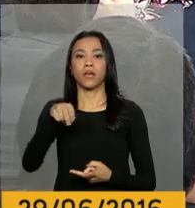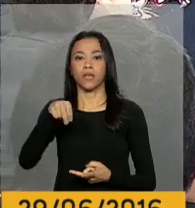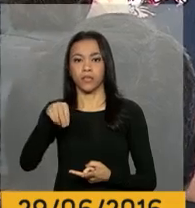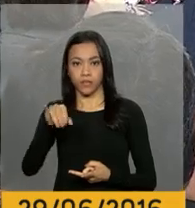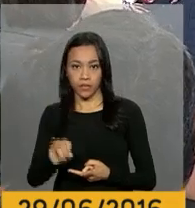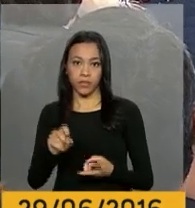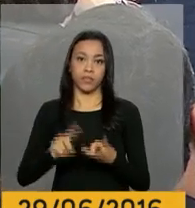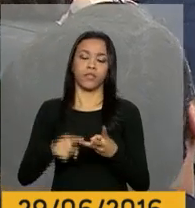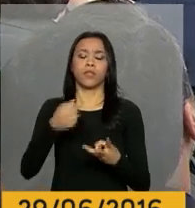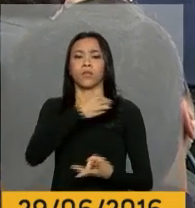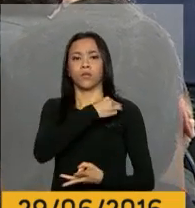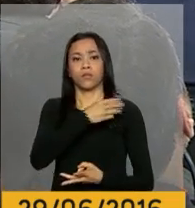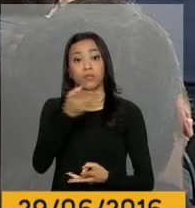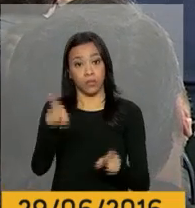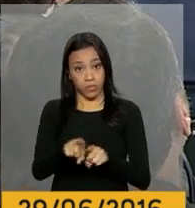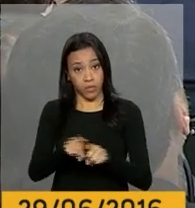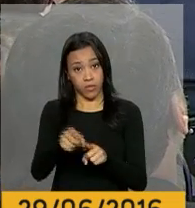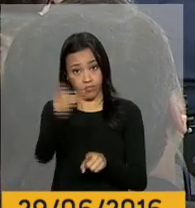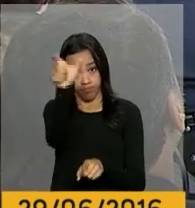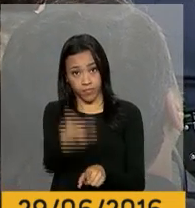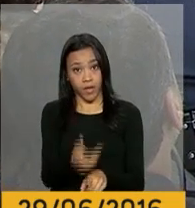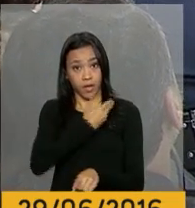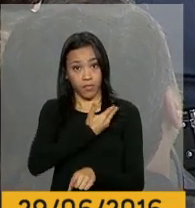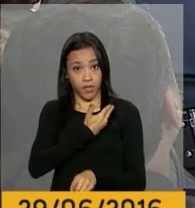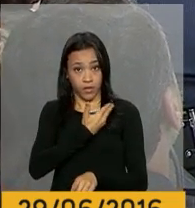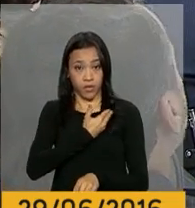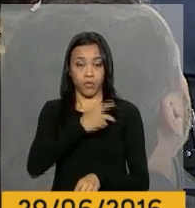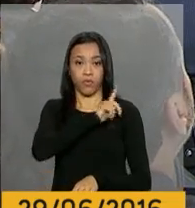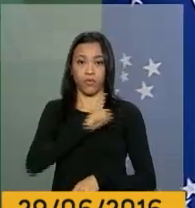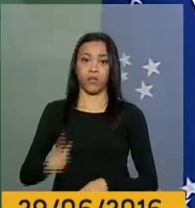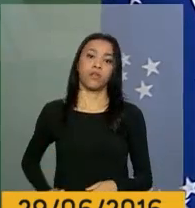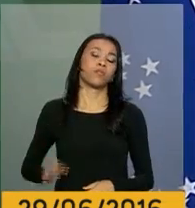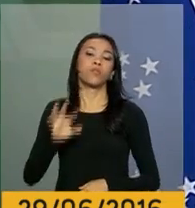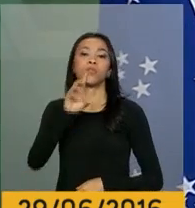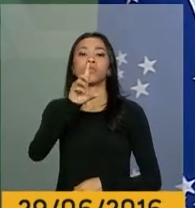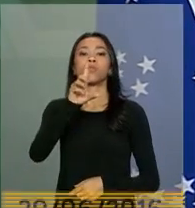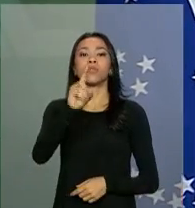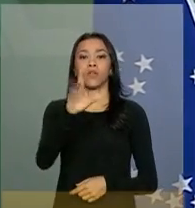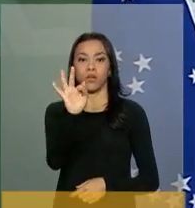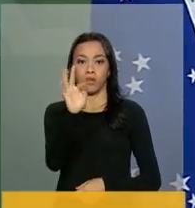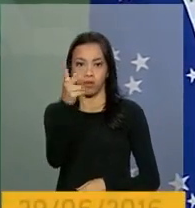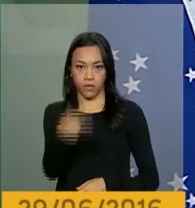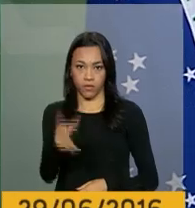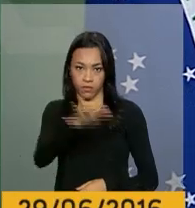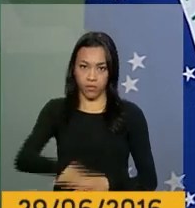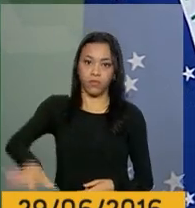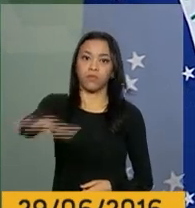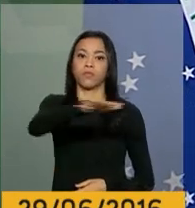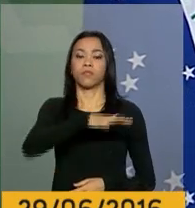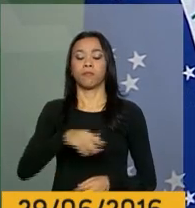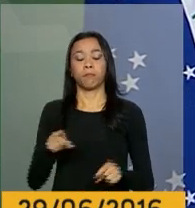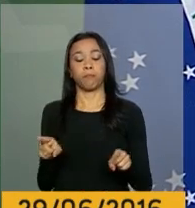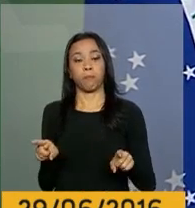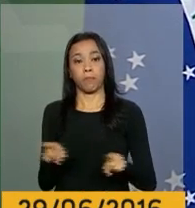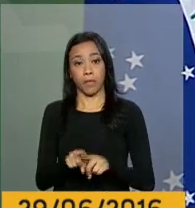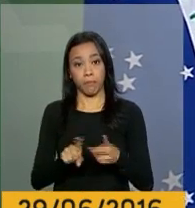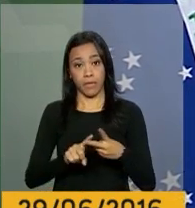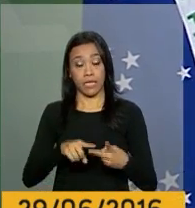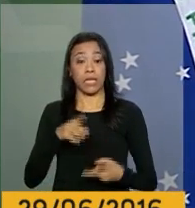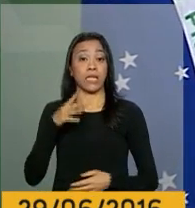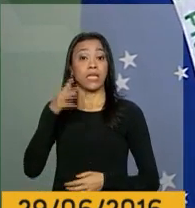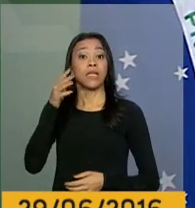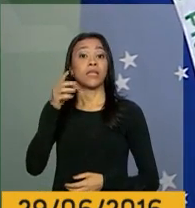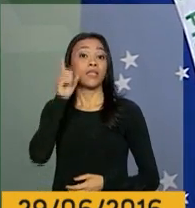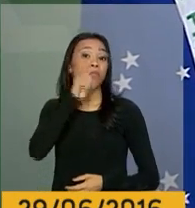Jardim, o eminente amigo governador Rodrigo Hollenberg, Distrito Federal, os deputados